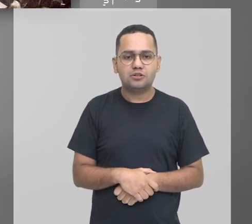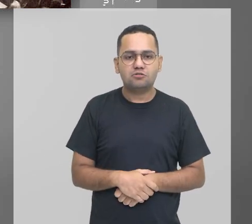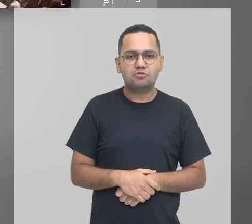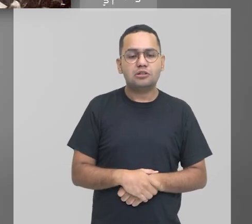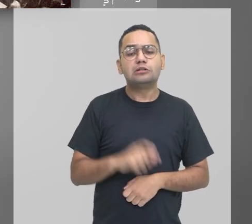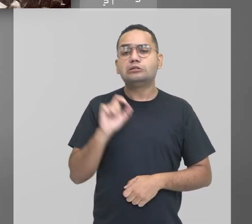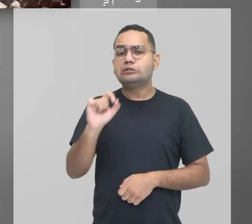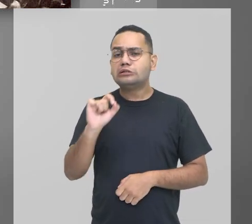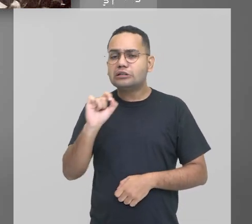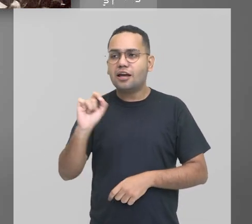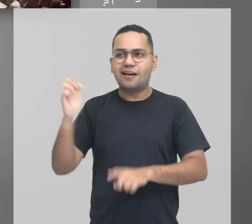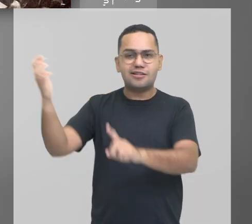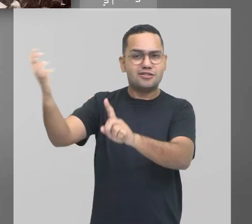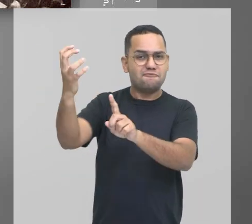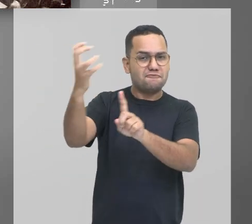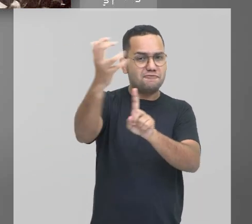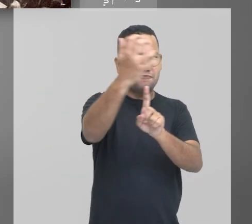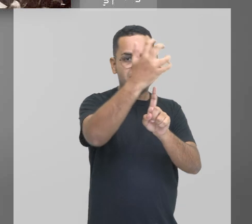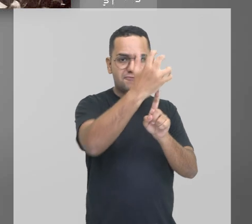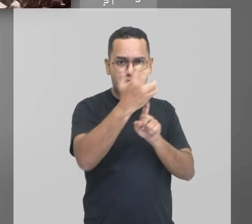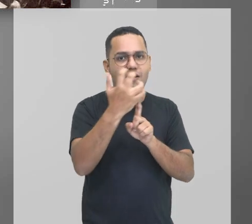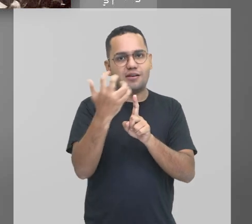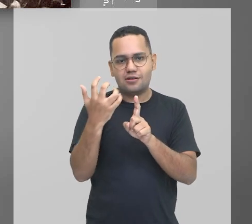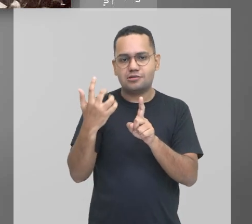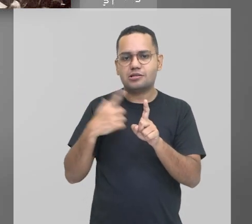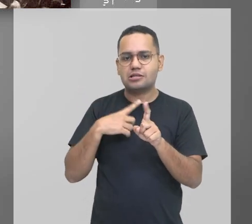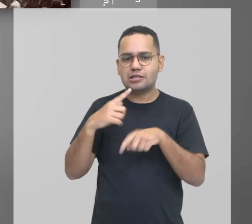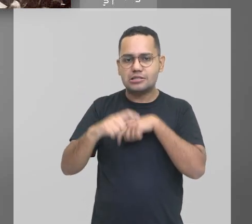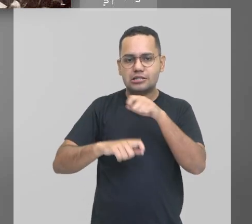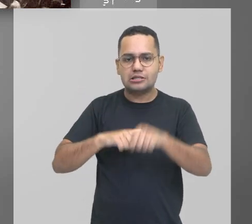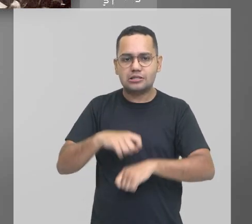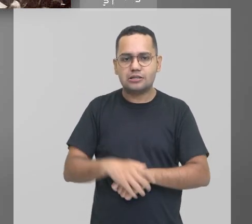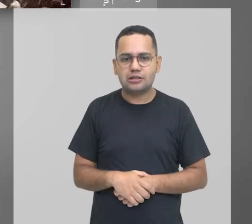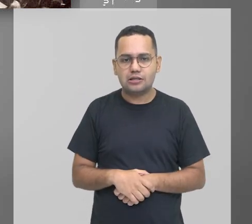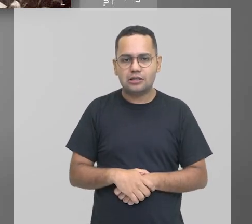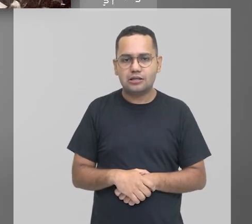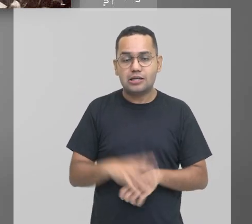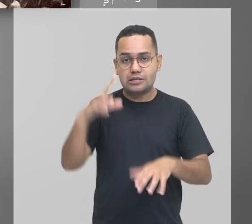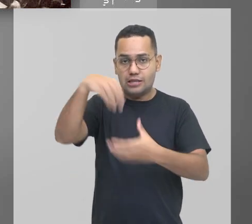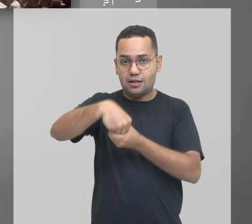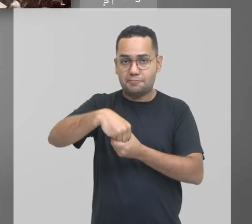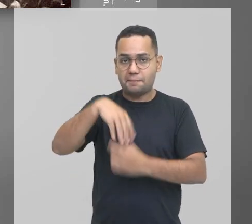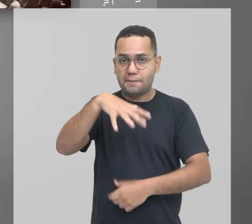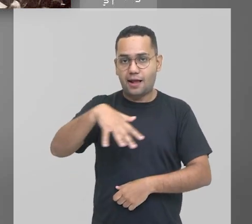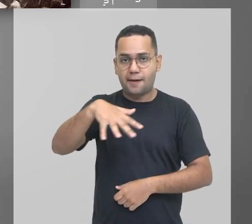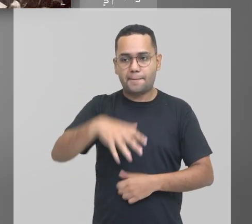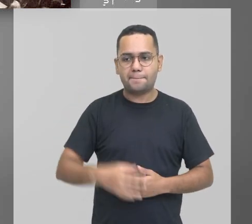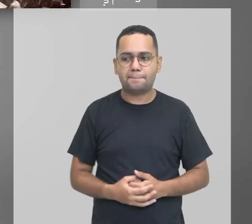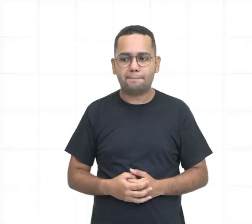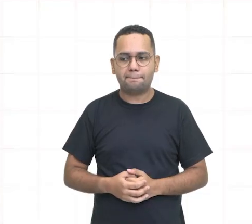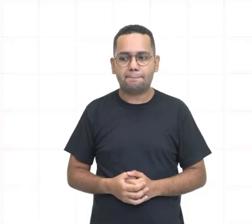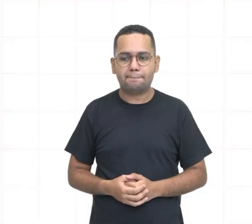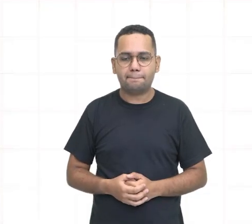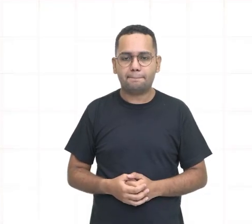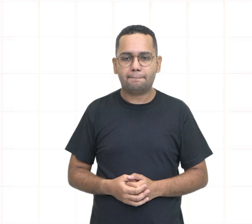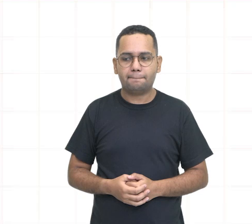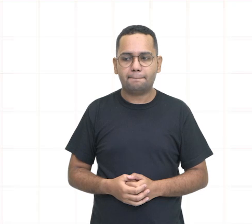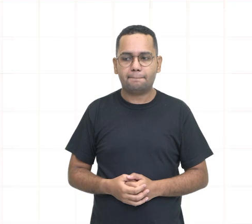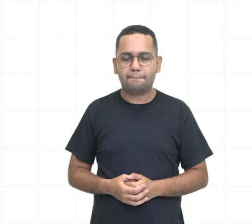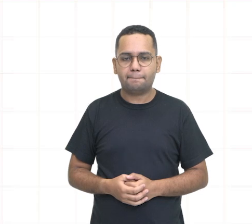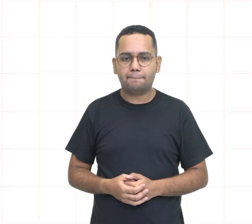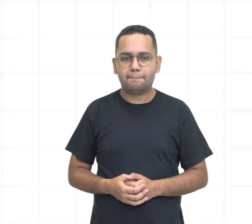da Revolução, as ameaças que a própria Revolução tinha dentro do território russo. Vamos adiante com o texto. Vamos lá,